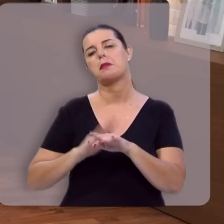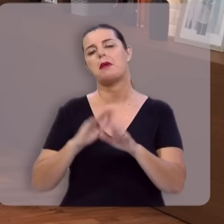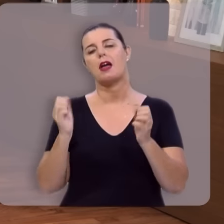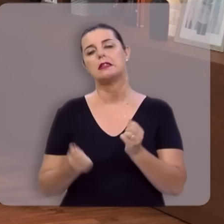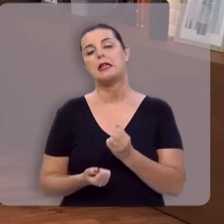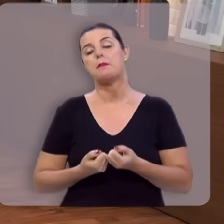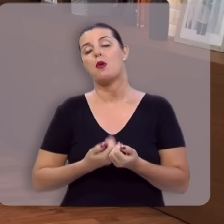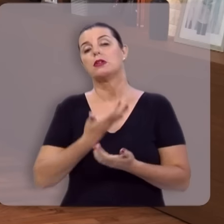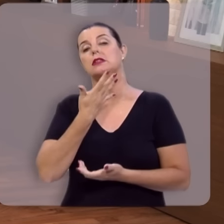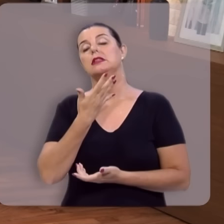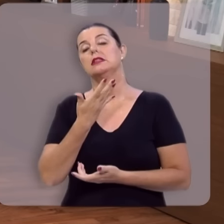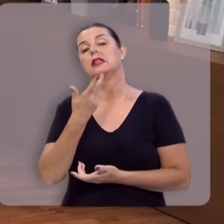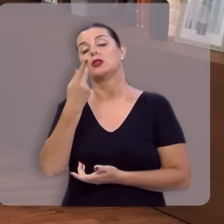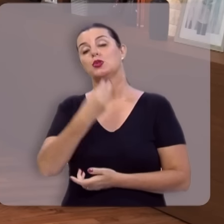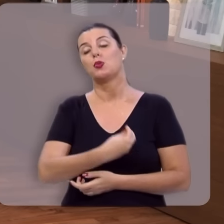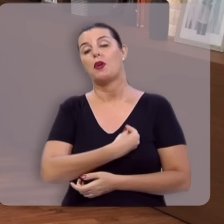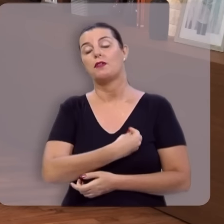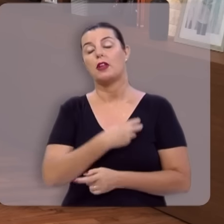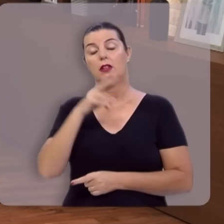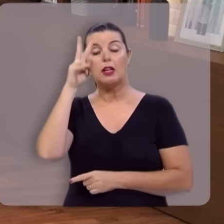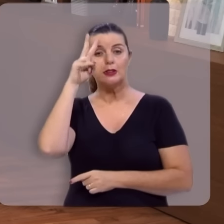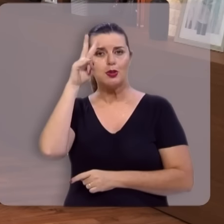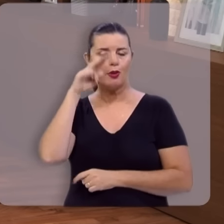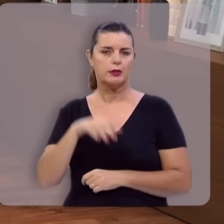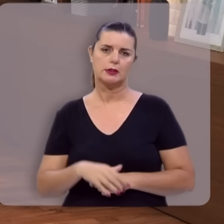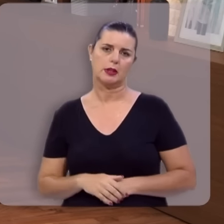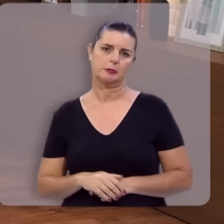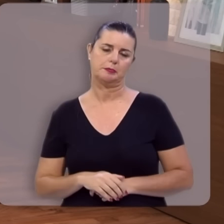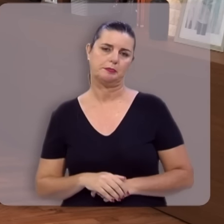mais emocionante e importante da sua história.